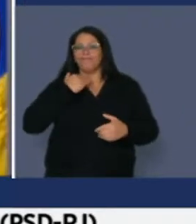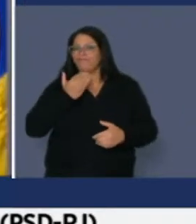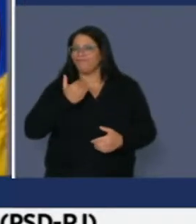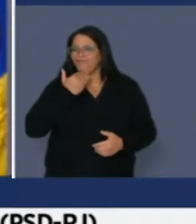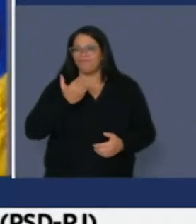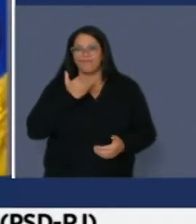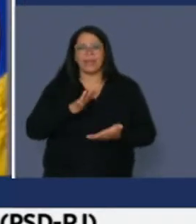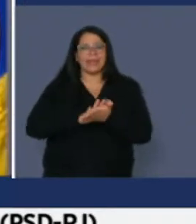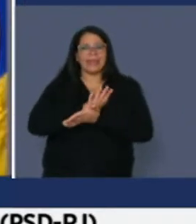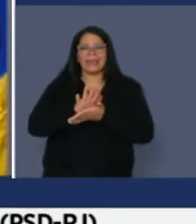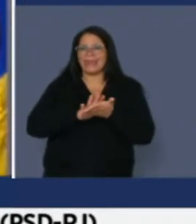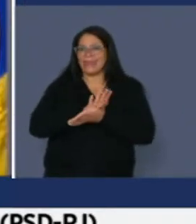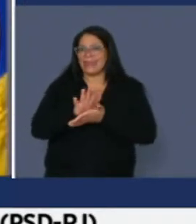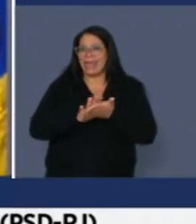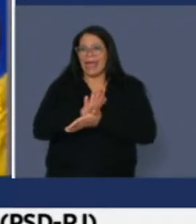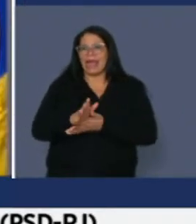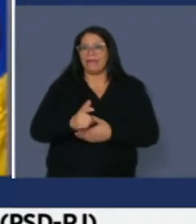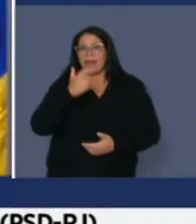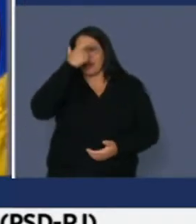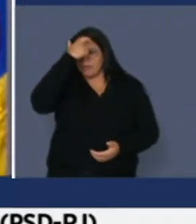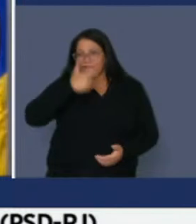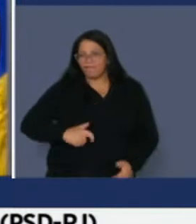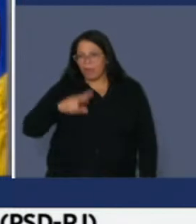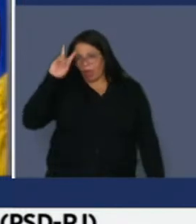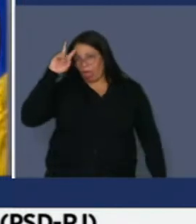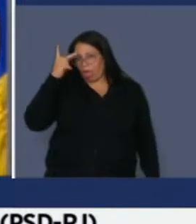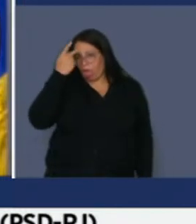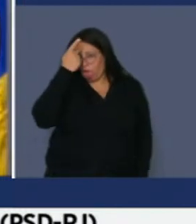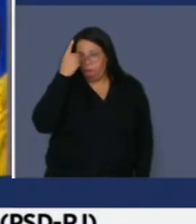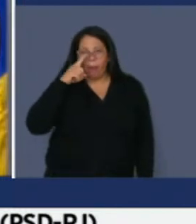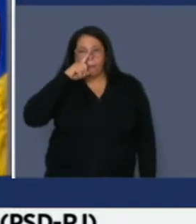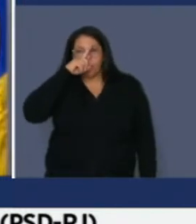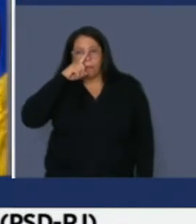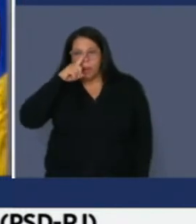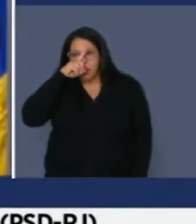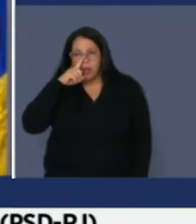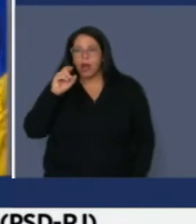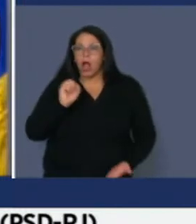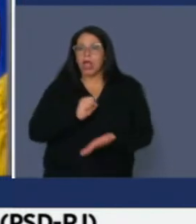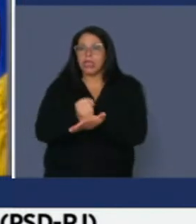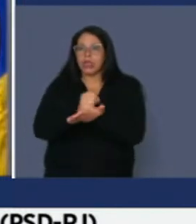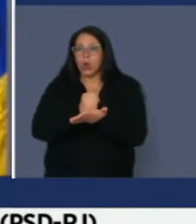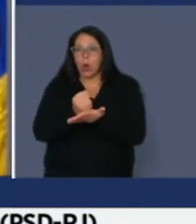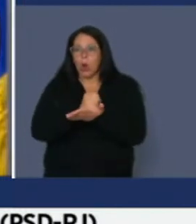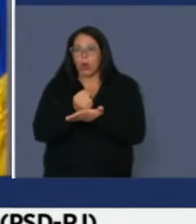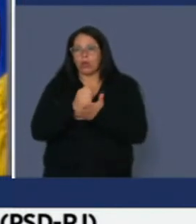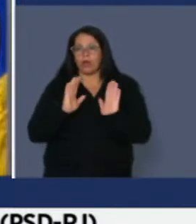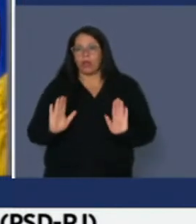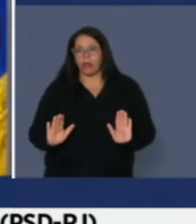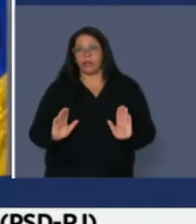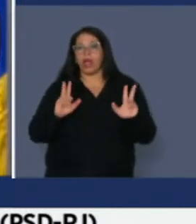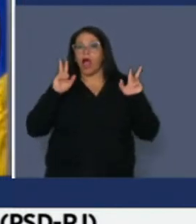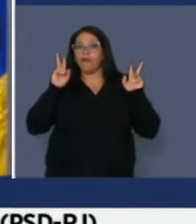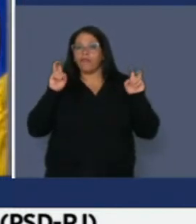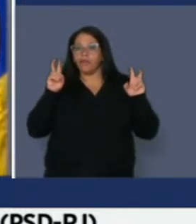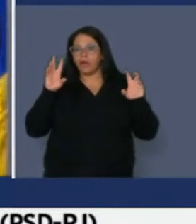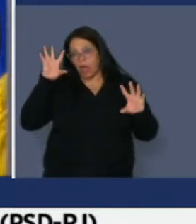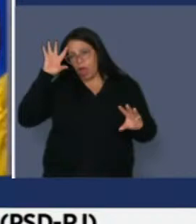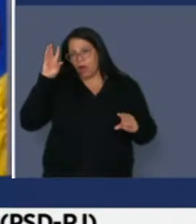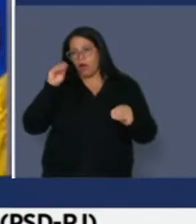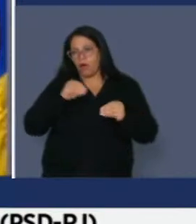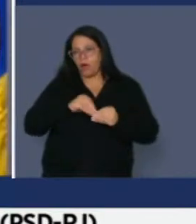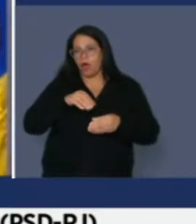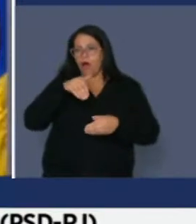a uma personalidade desvirtuada, perigosa e manipuladora. Fecha aspas, concluo aqui, este é o